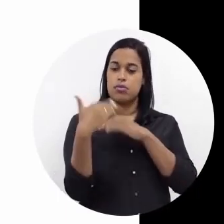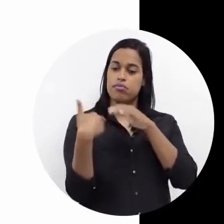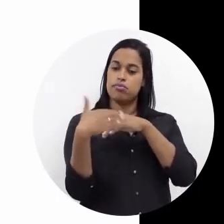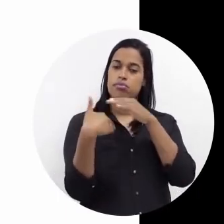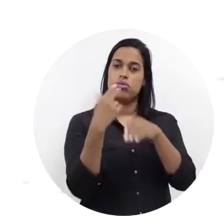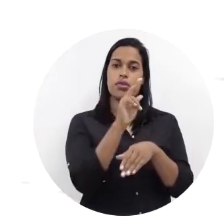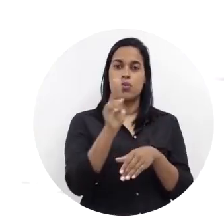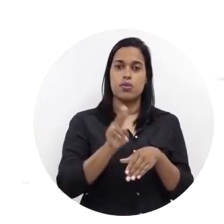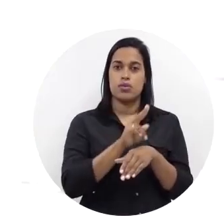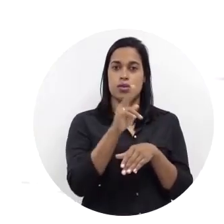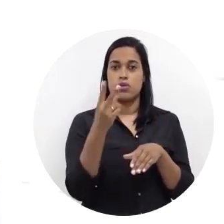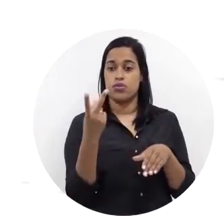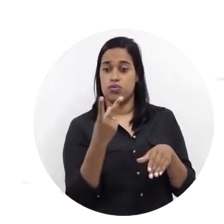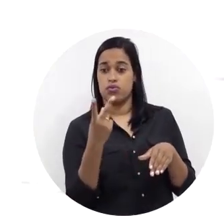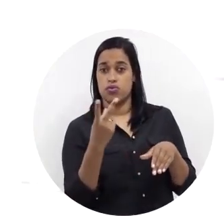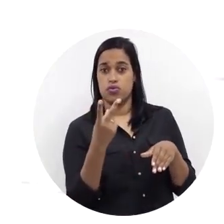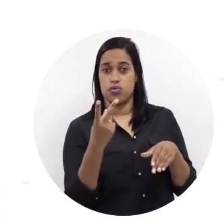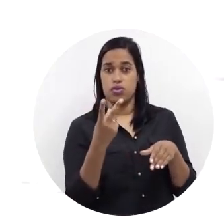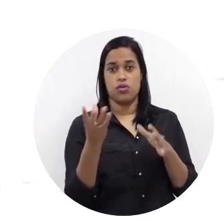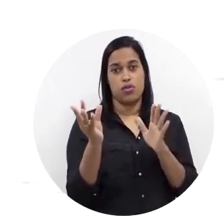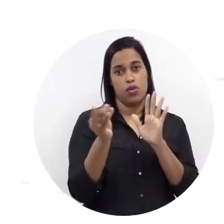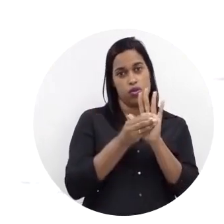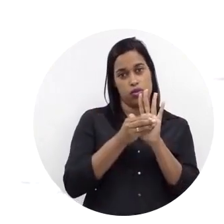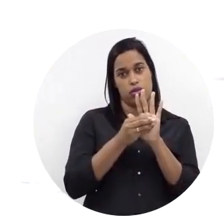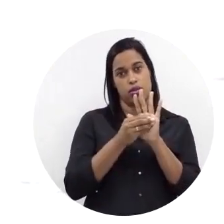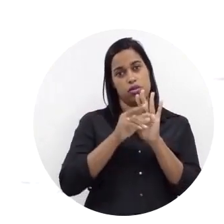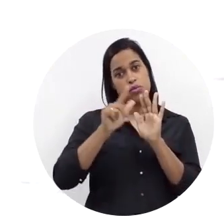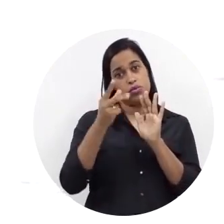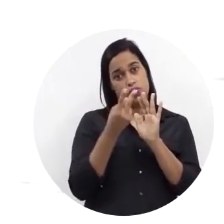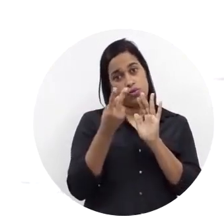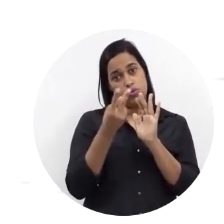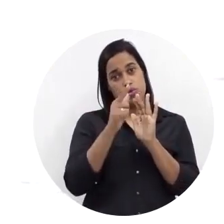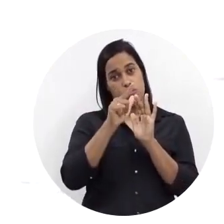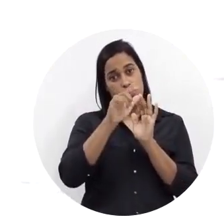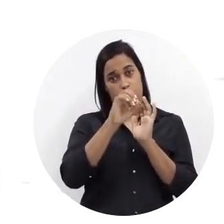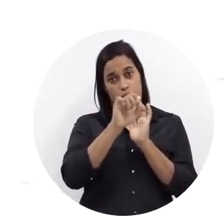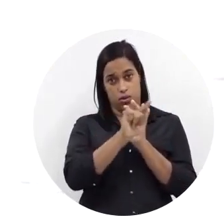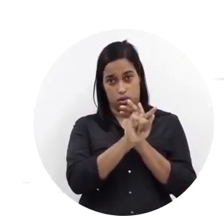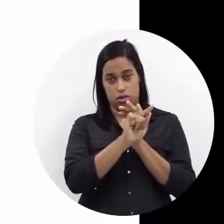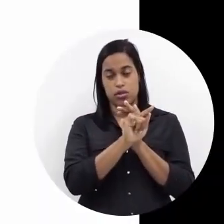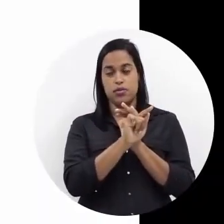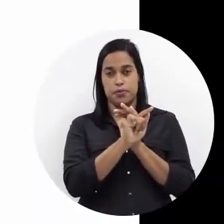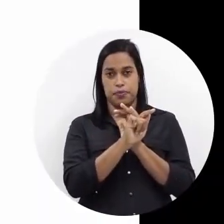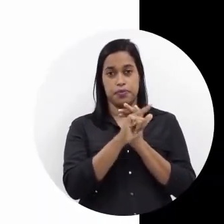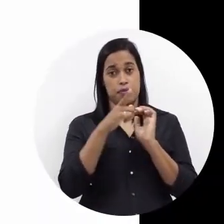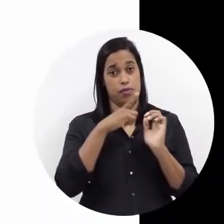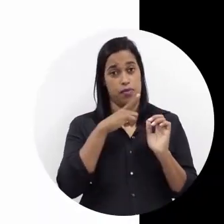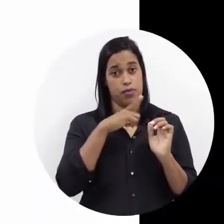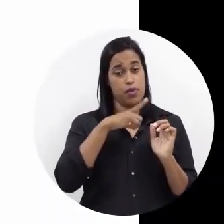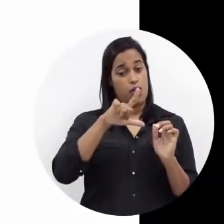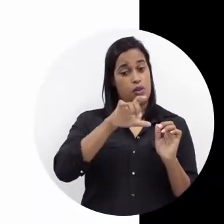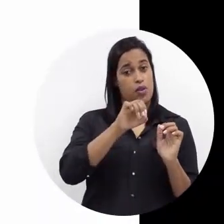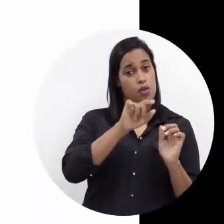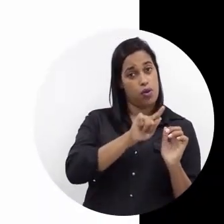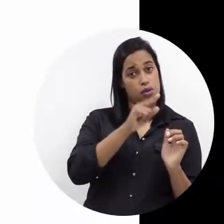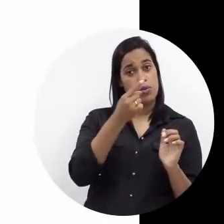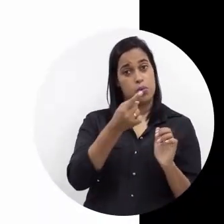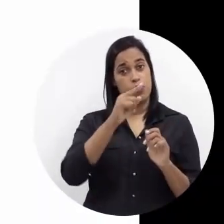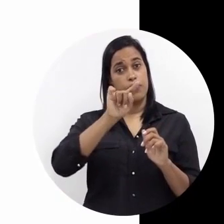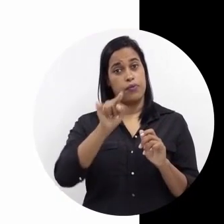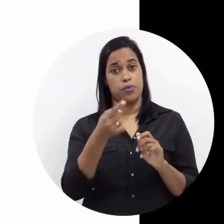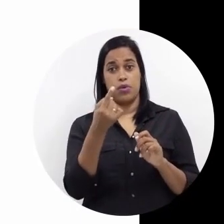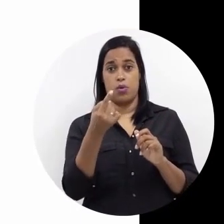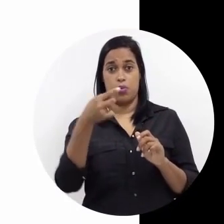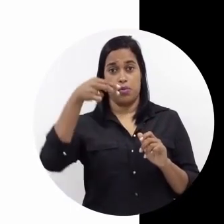Utilizando os dois lados da equação, colocaremos log dos dois lados da nossa equação. Então eu terei log de 1,1 elevado a N,